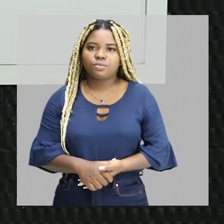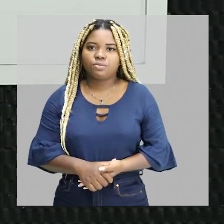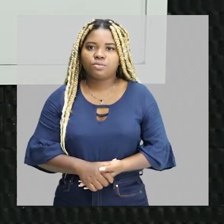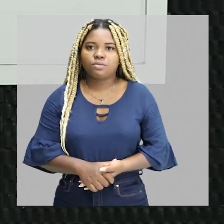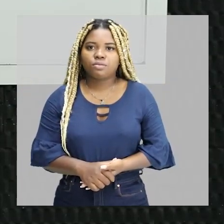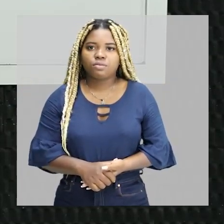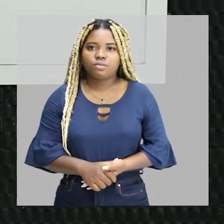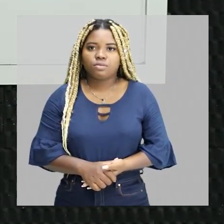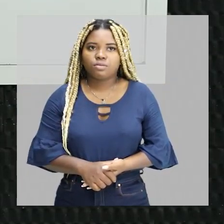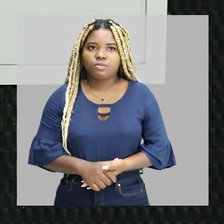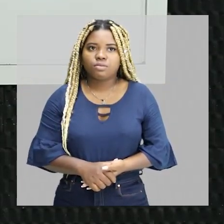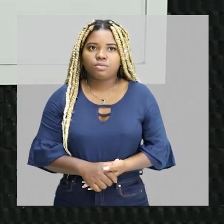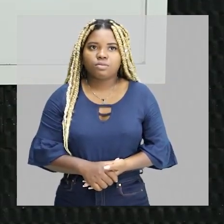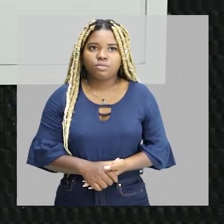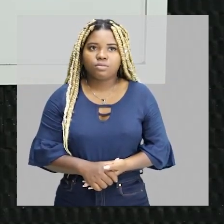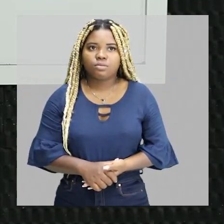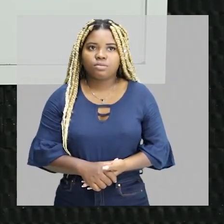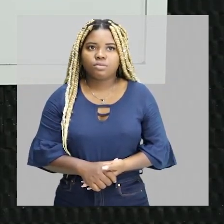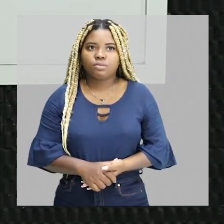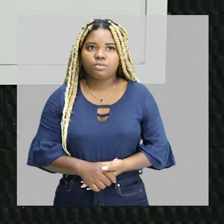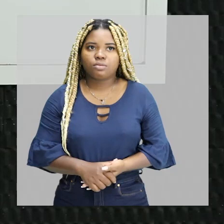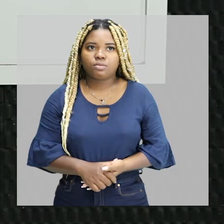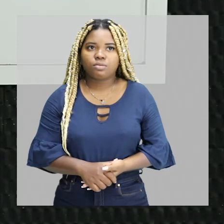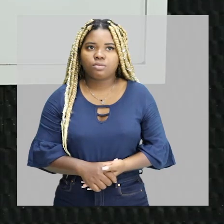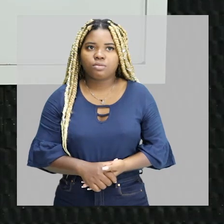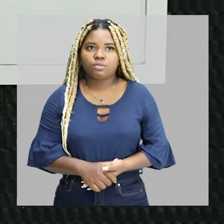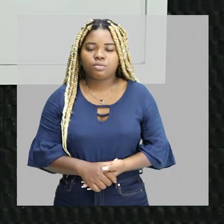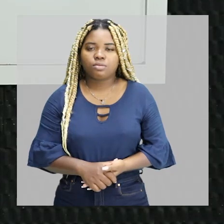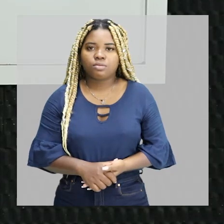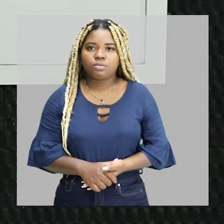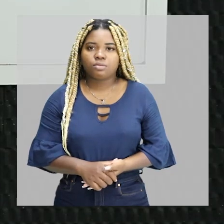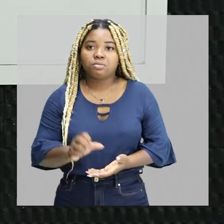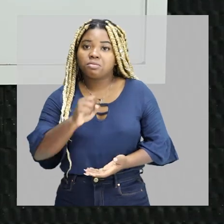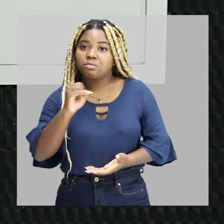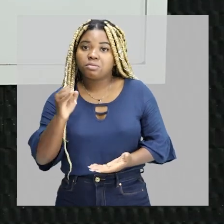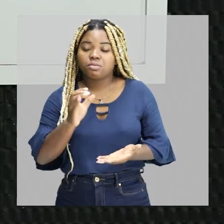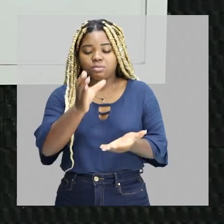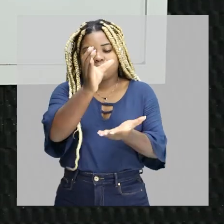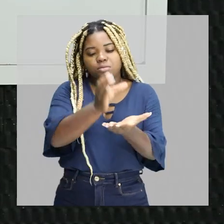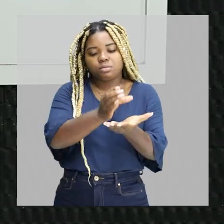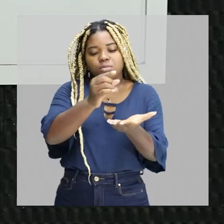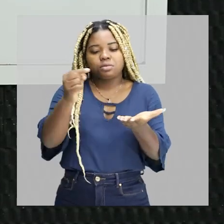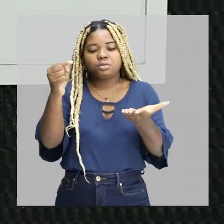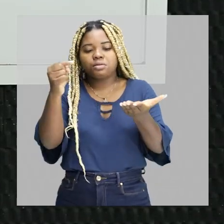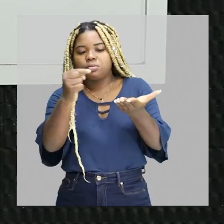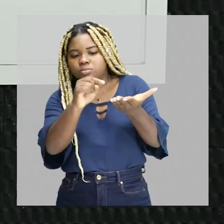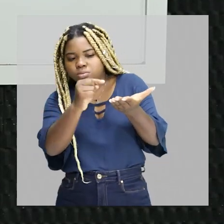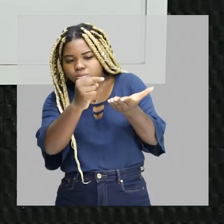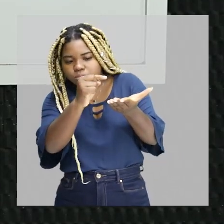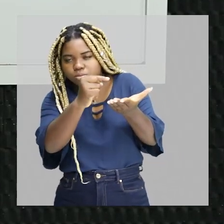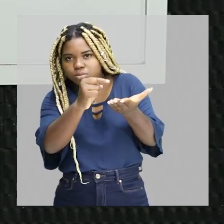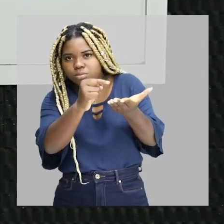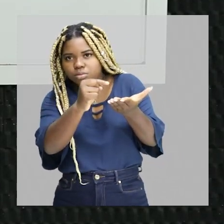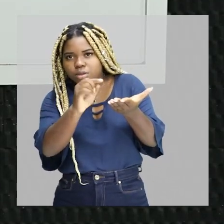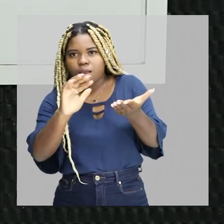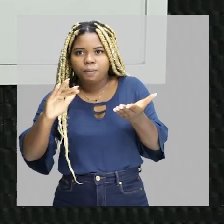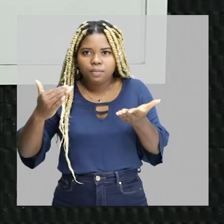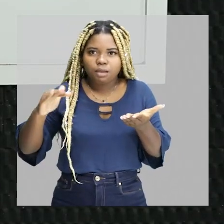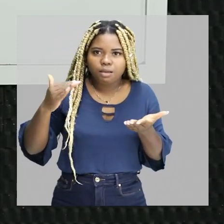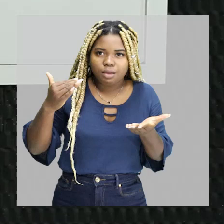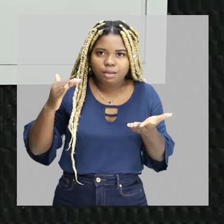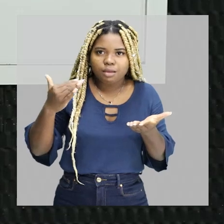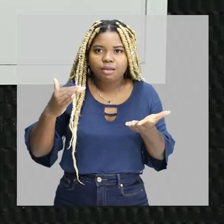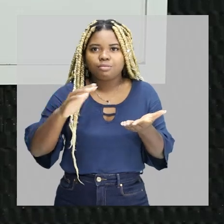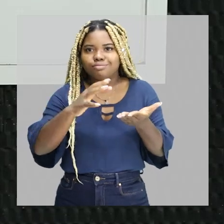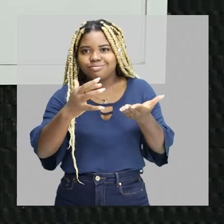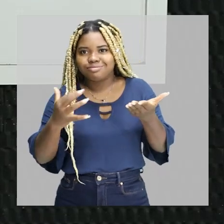distante. Se ele é feito bem aqui, mais ou menos, ele vai jorrar num ponto médio.